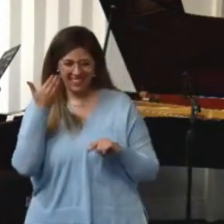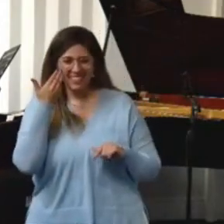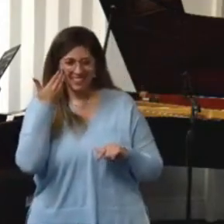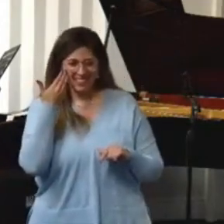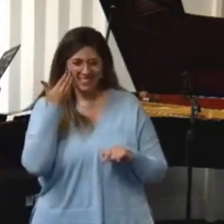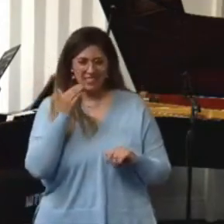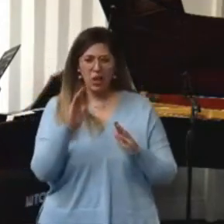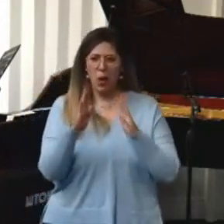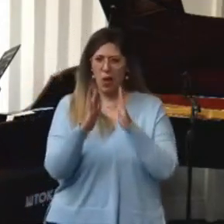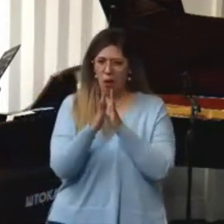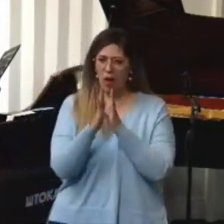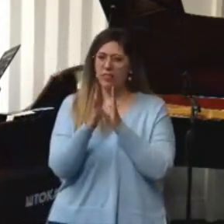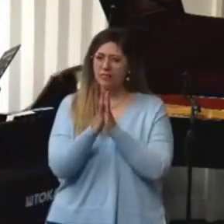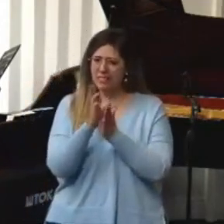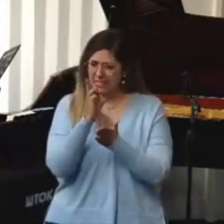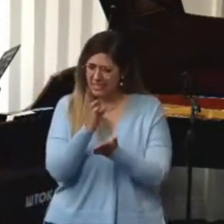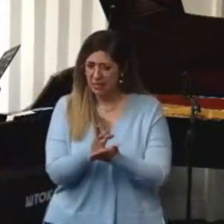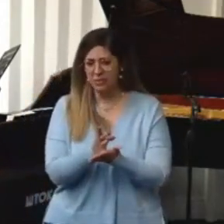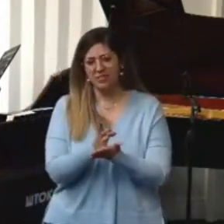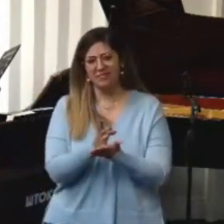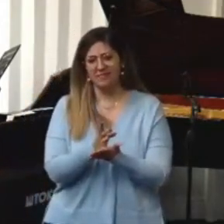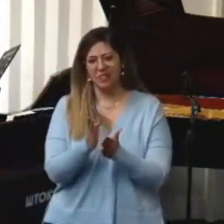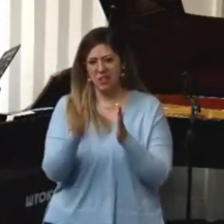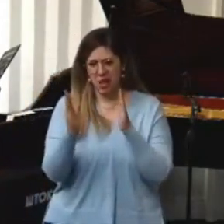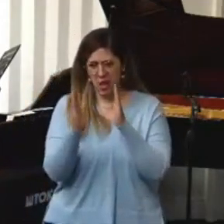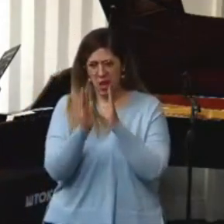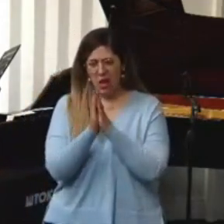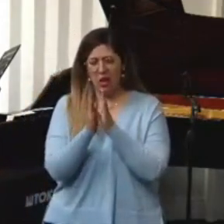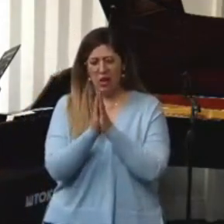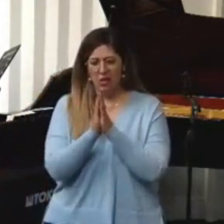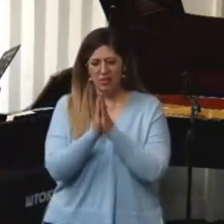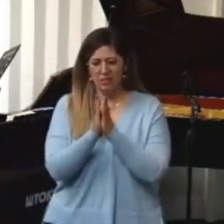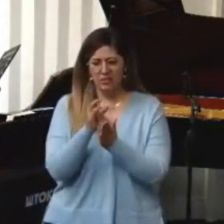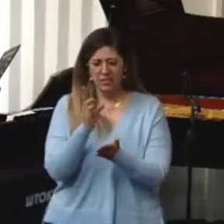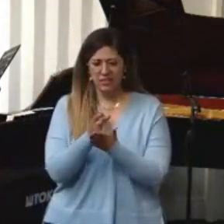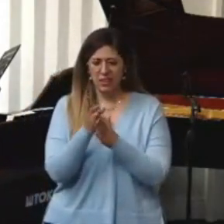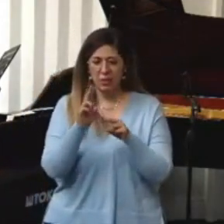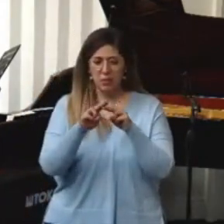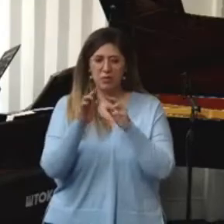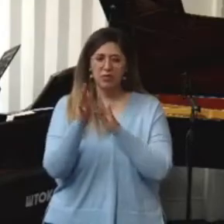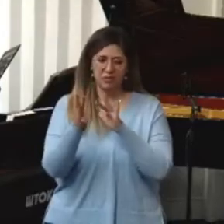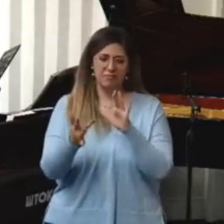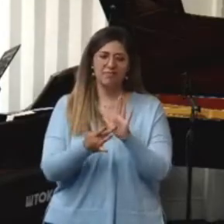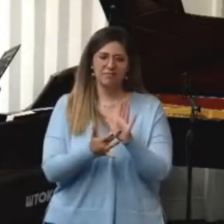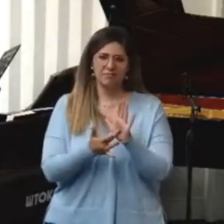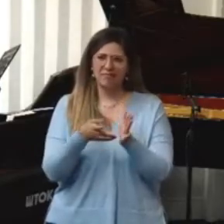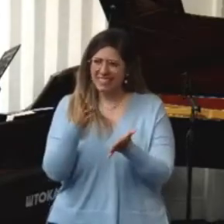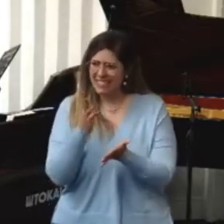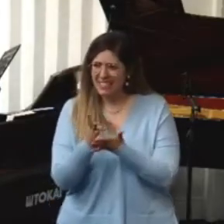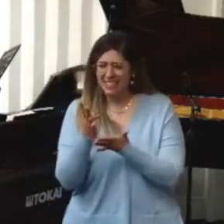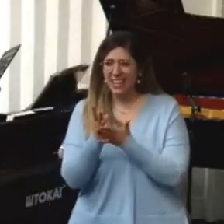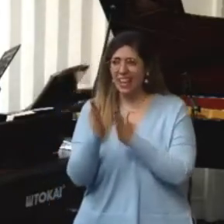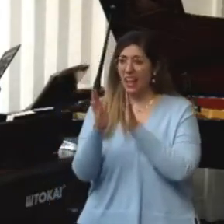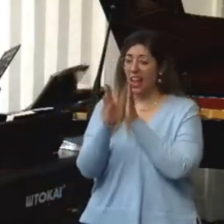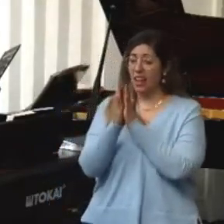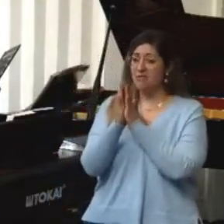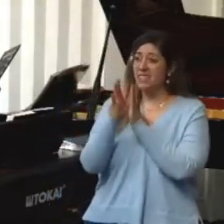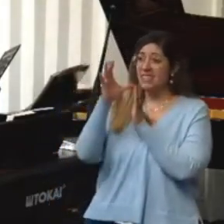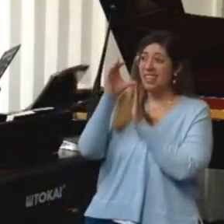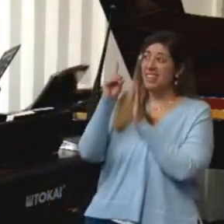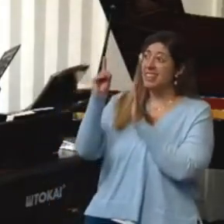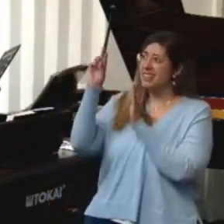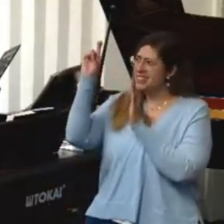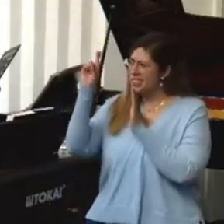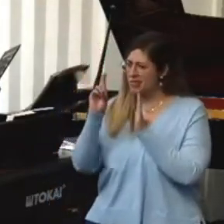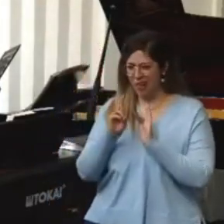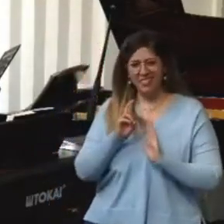oro mais. Ora sim. Deus ouve através de Jesus Cristo. Deus ouve e